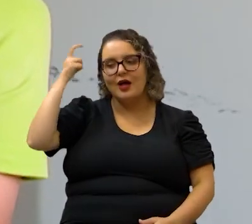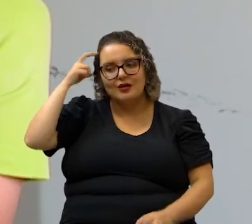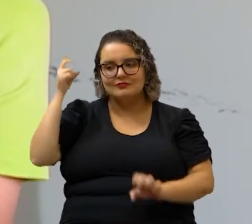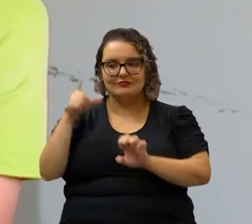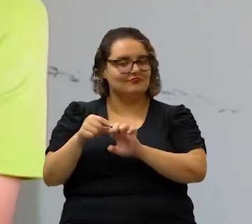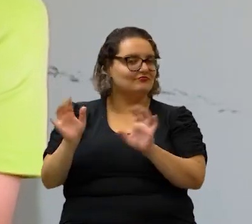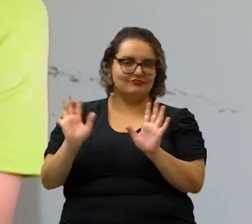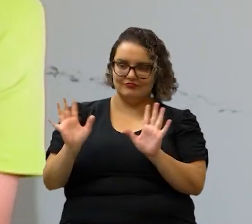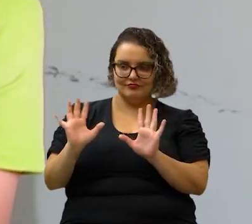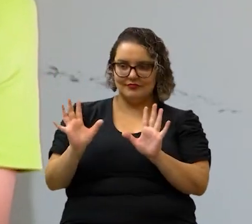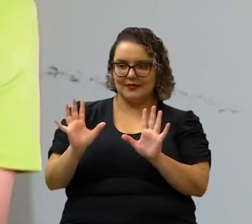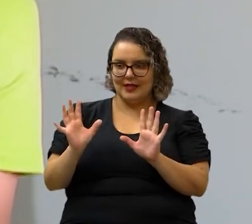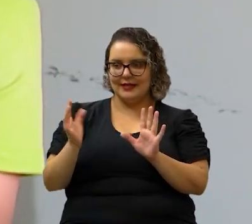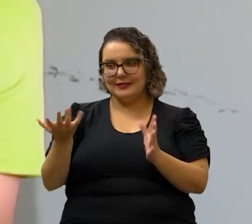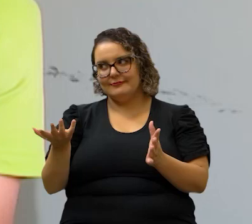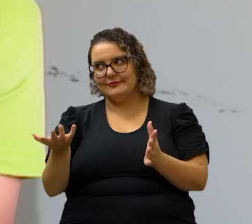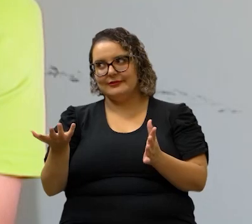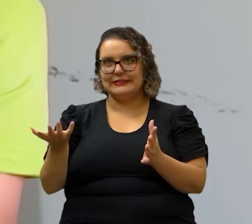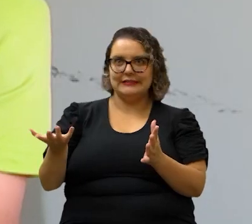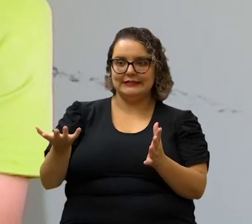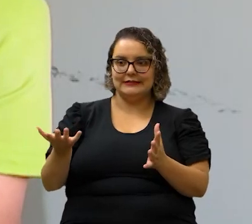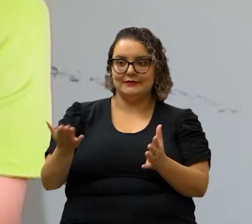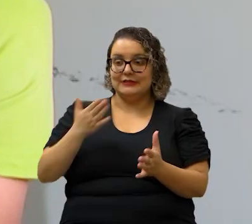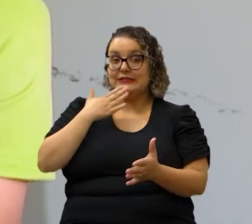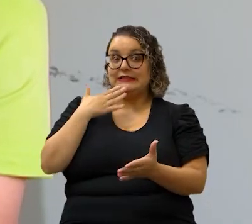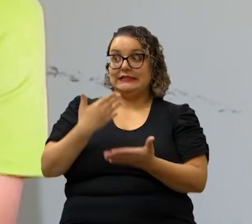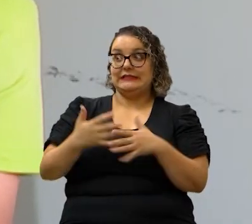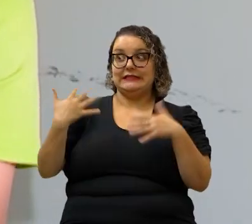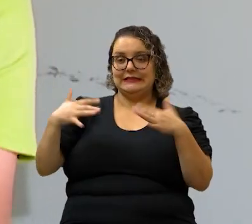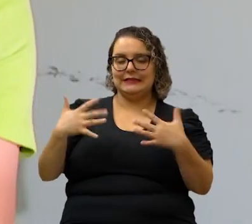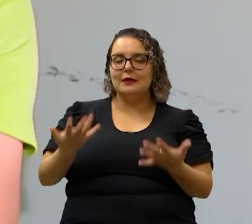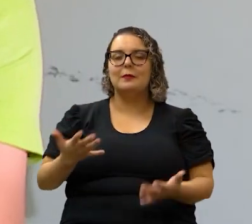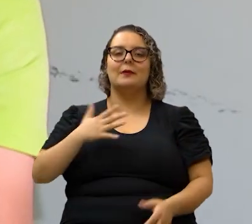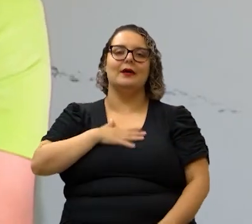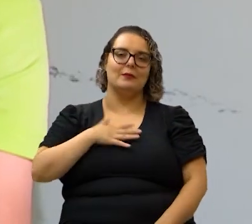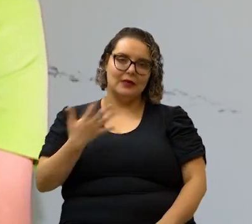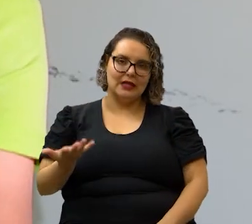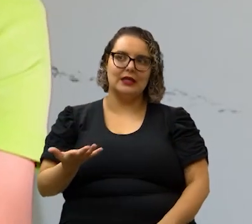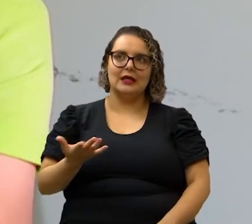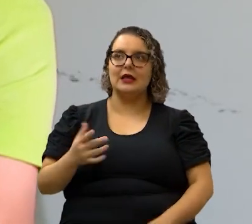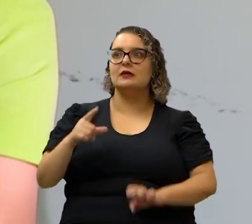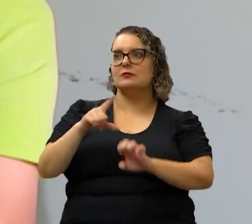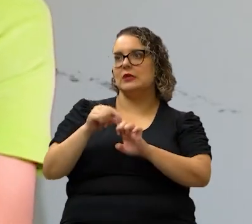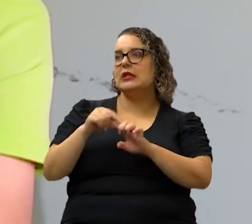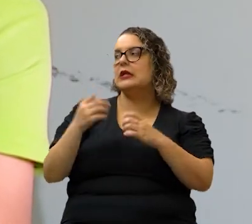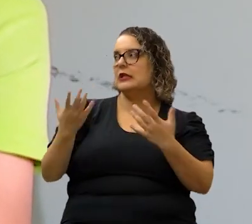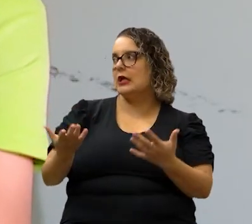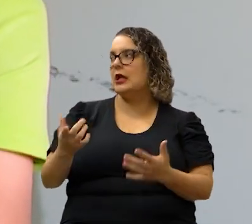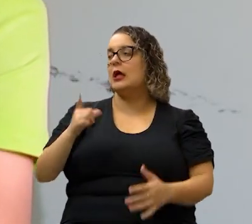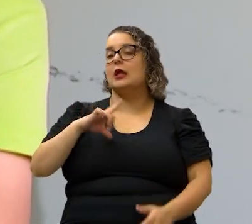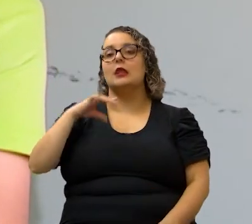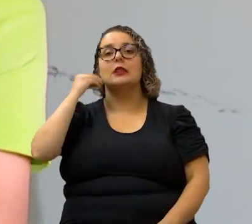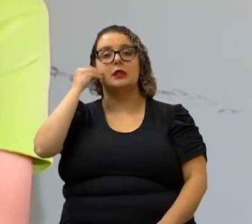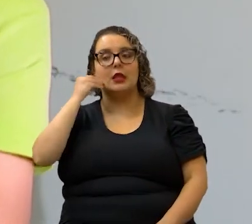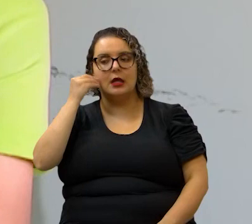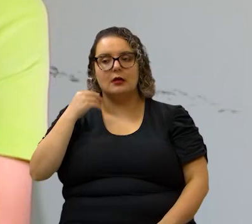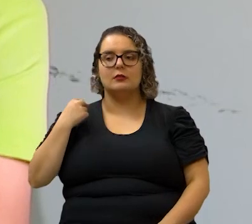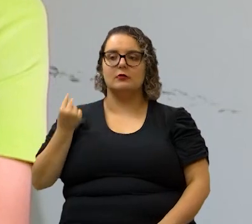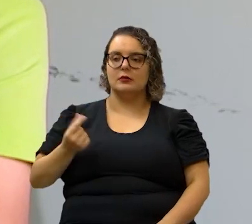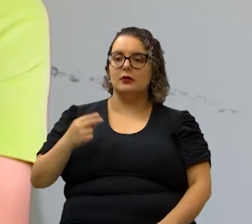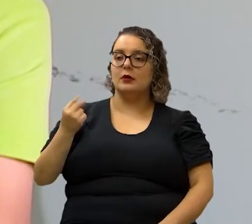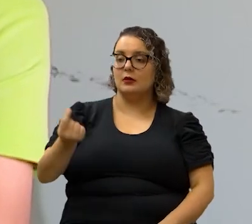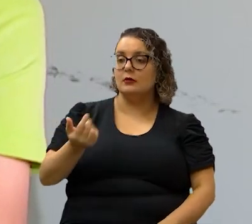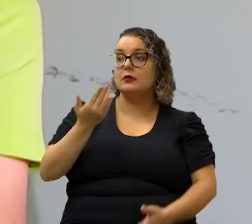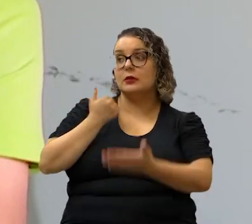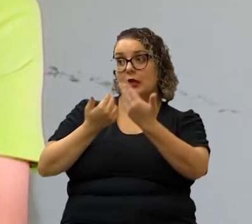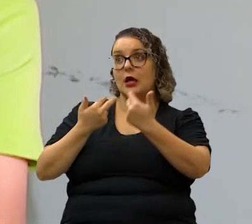do empreendedorismo. Então, foi meio que assim disruptivo, né, para mim realmente empreender. Eu tenho experiência longa na